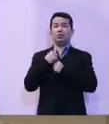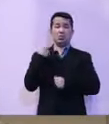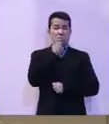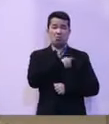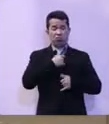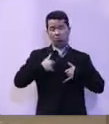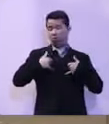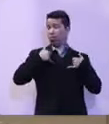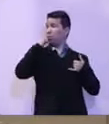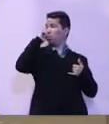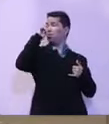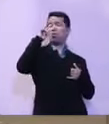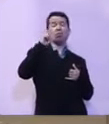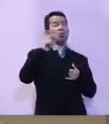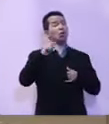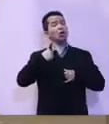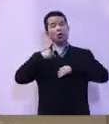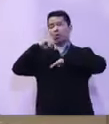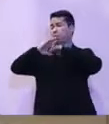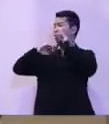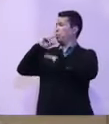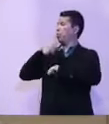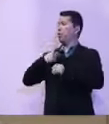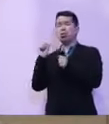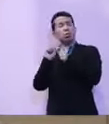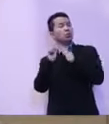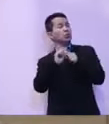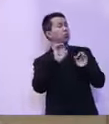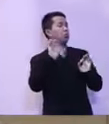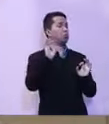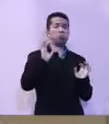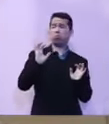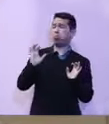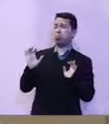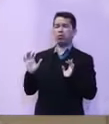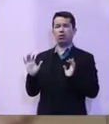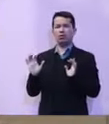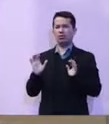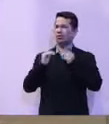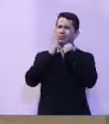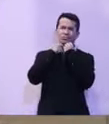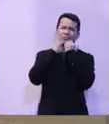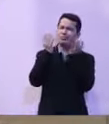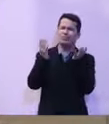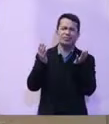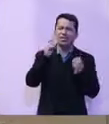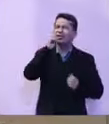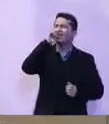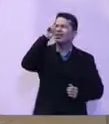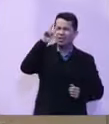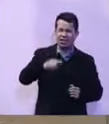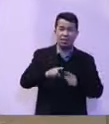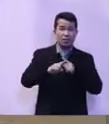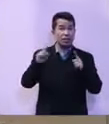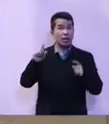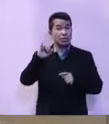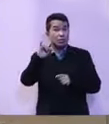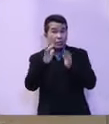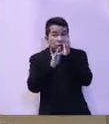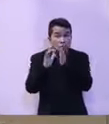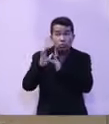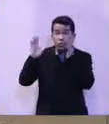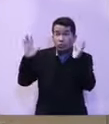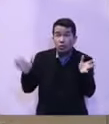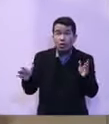que eu vivo ou faço. Mas se Jesus me lavou com o sangue dele, me perdoou os pecados, colocou o seu